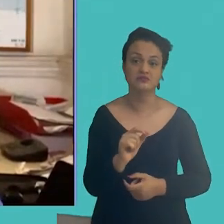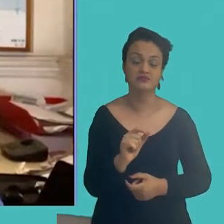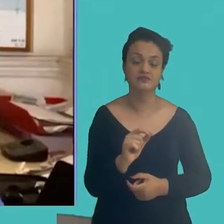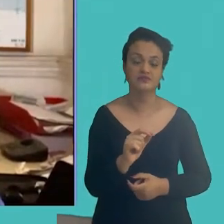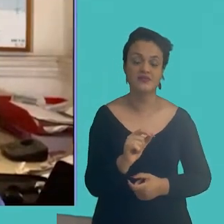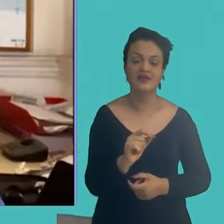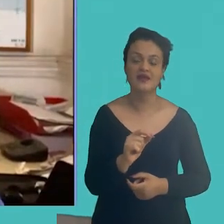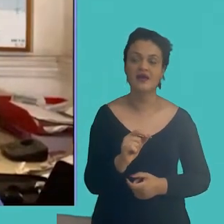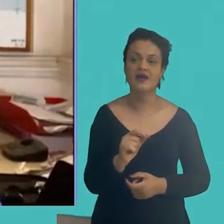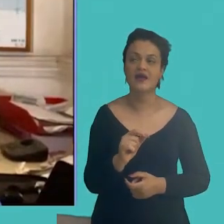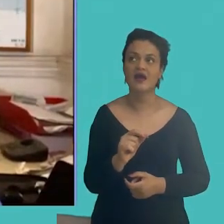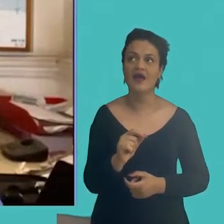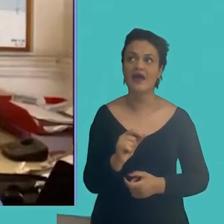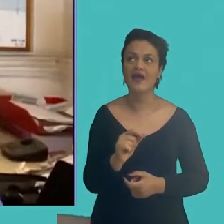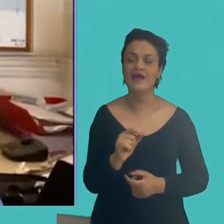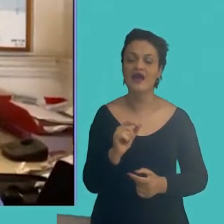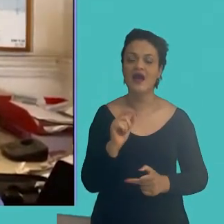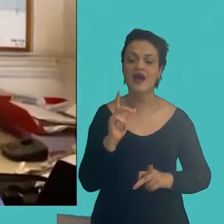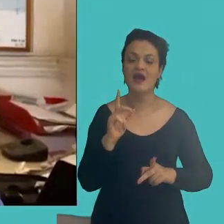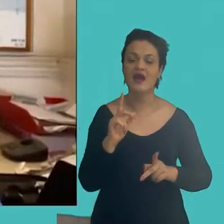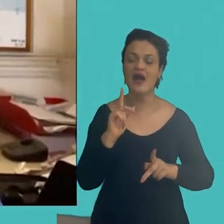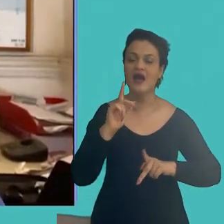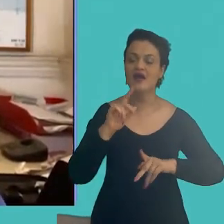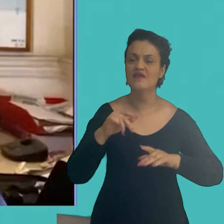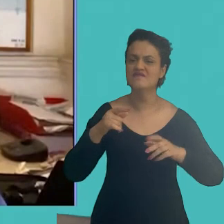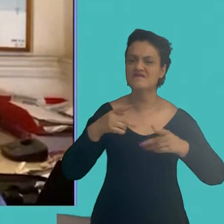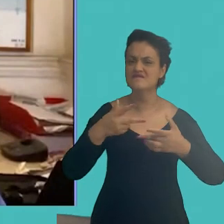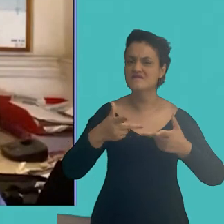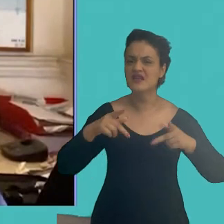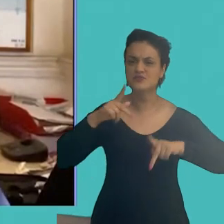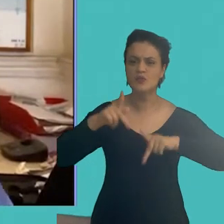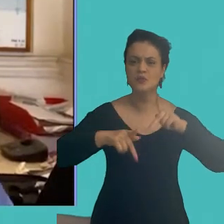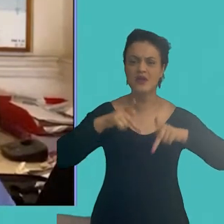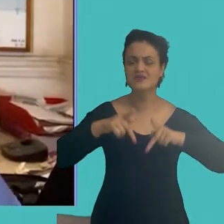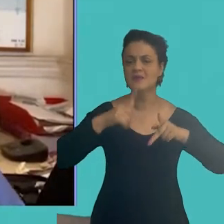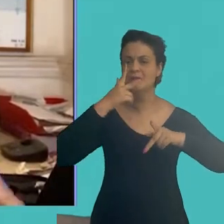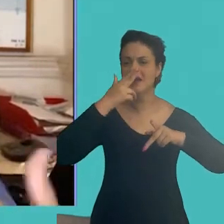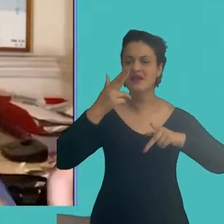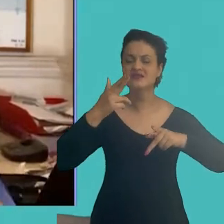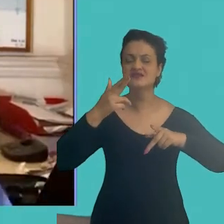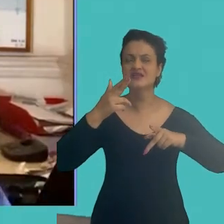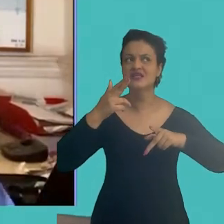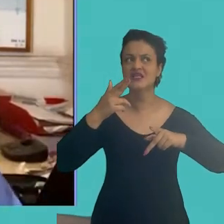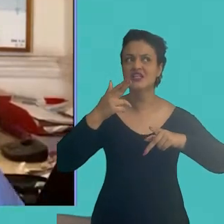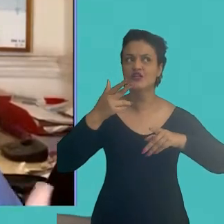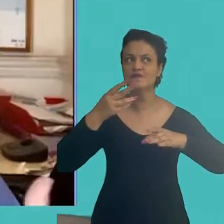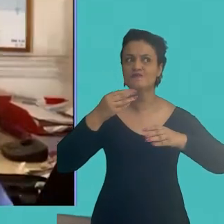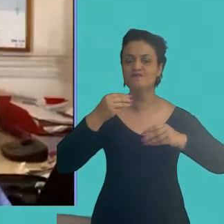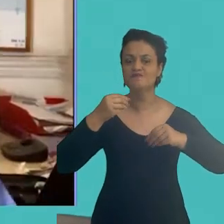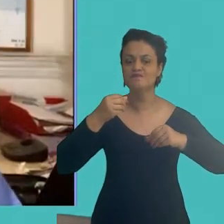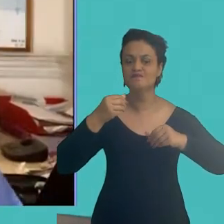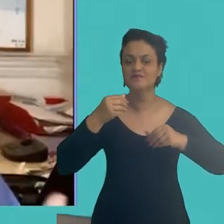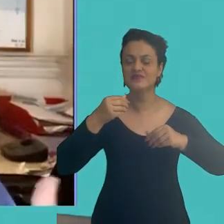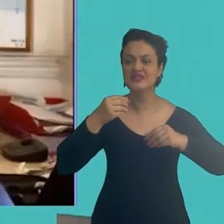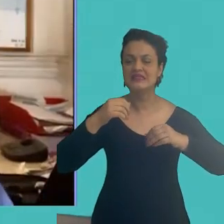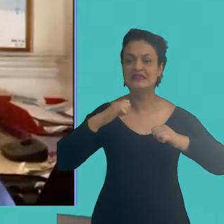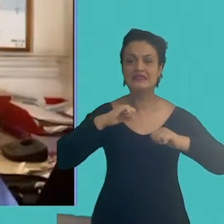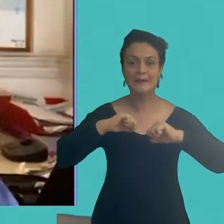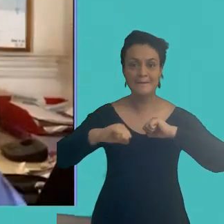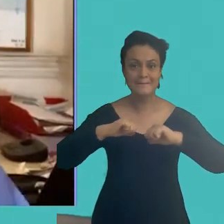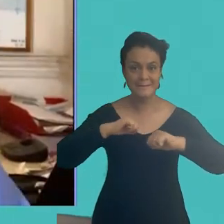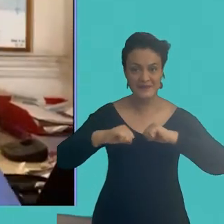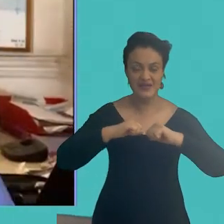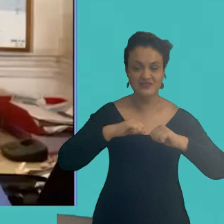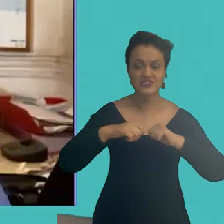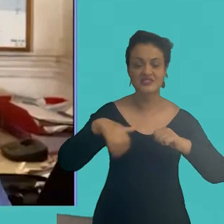polarização ela exclui qualquer tipo de debate em torno da ideia